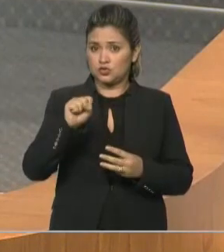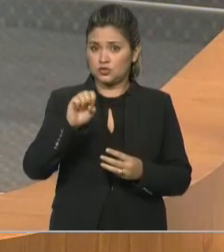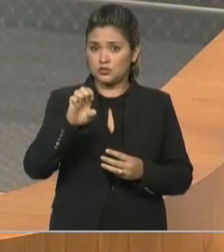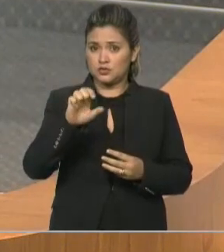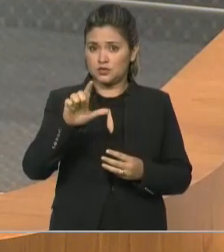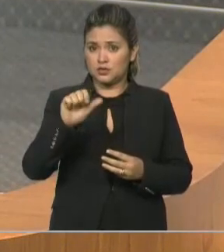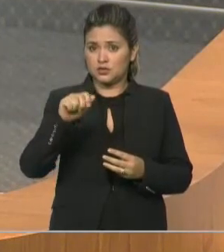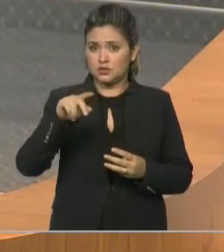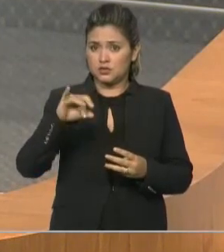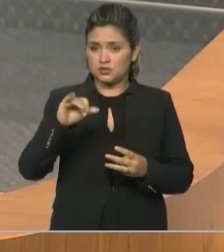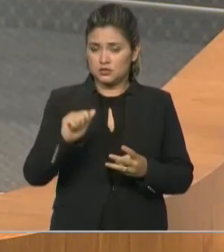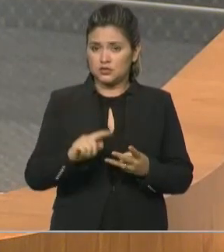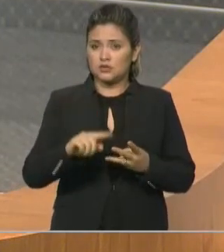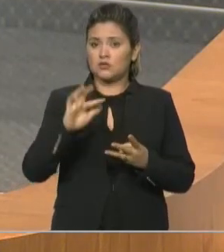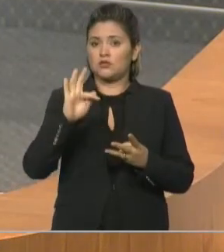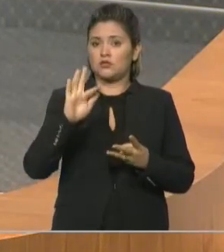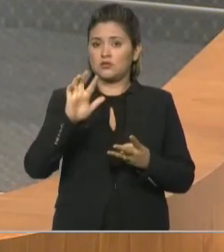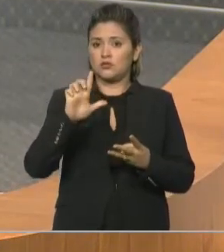Brumadinho.